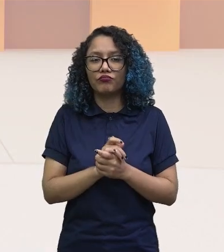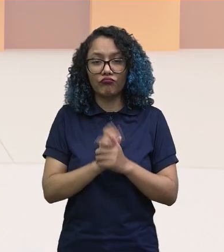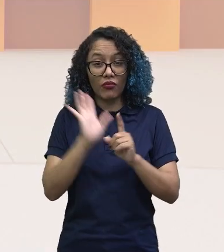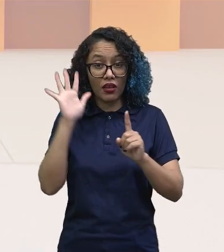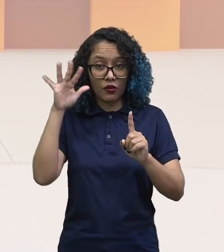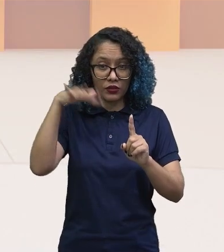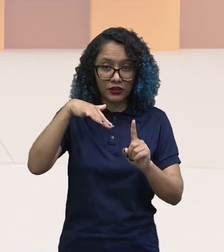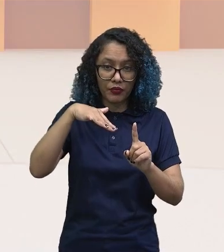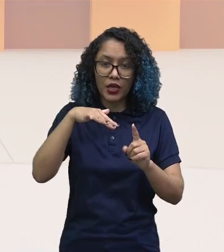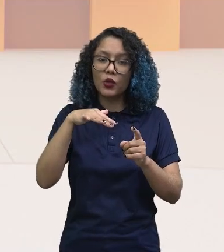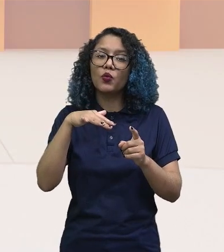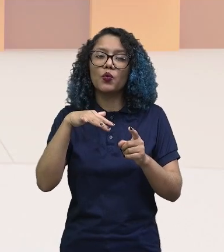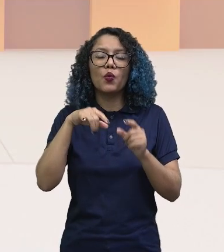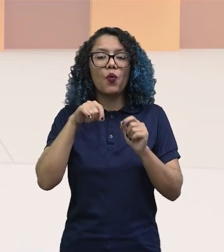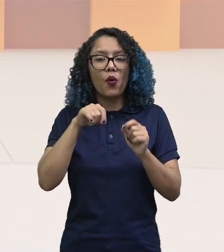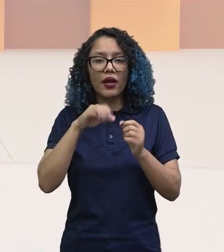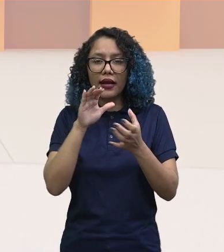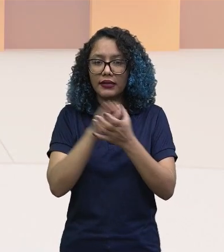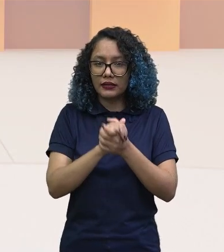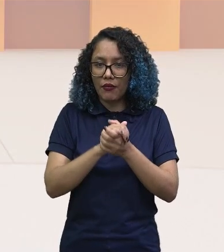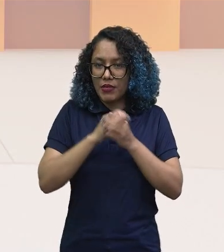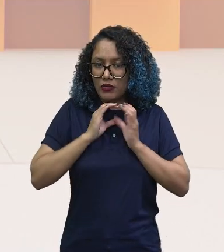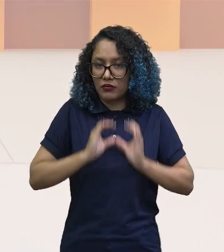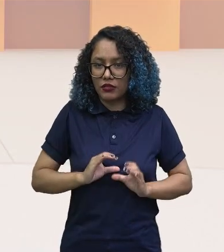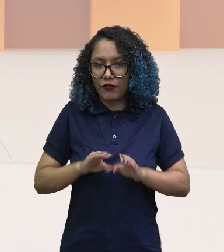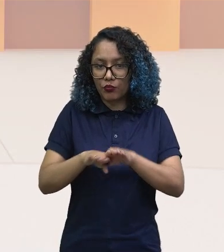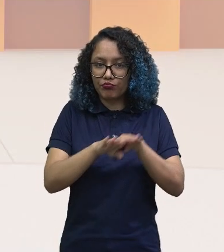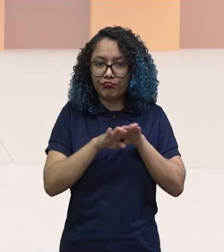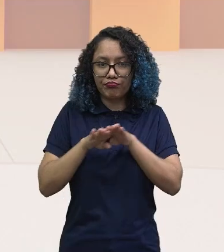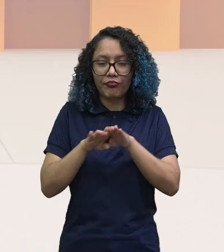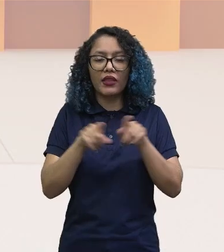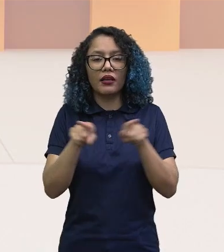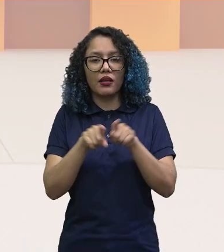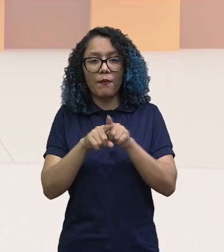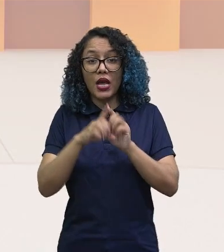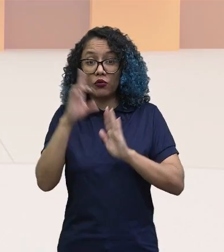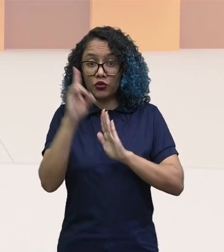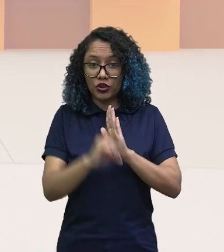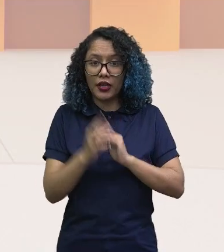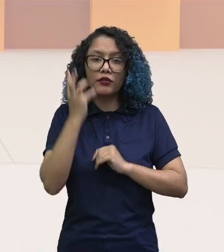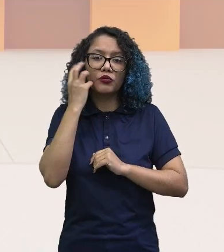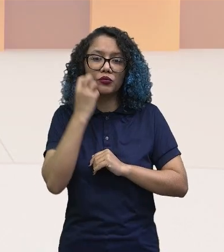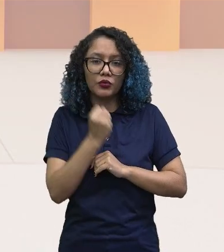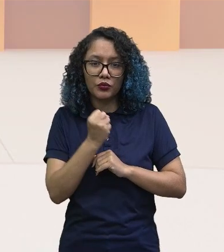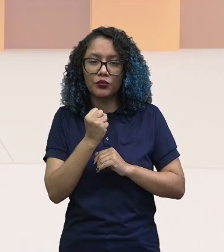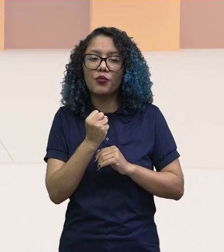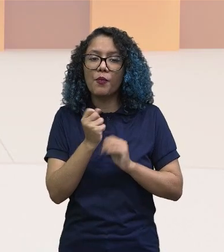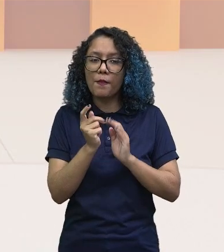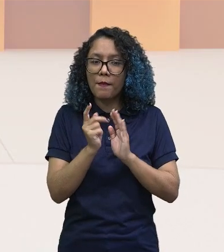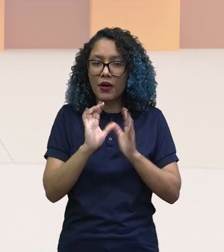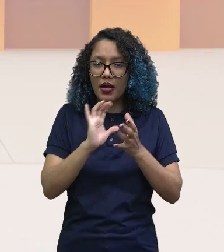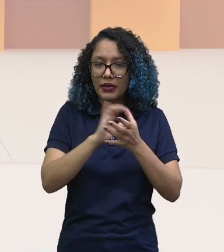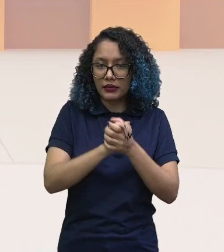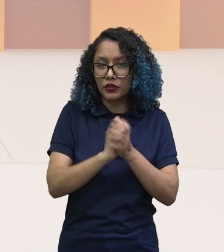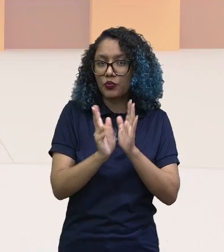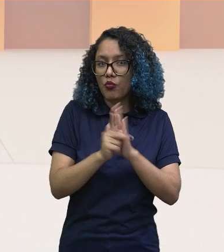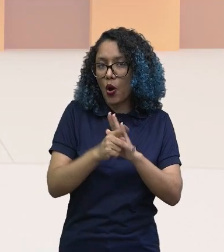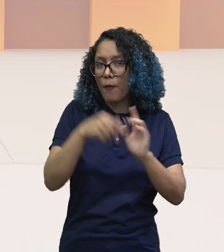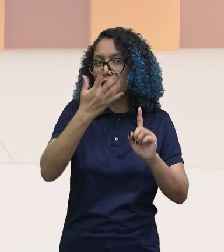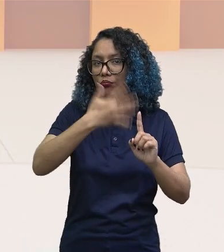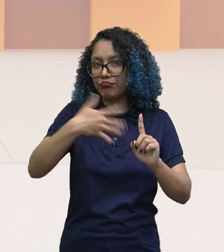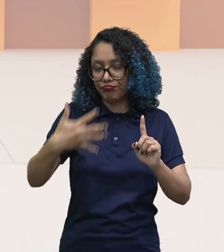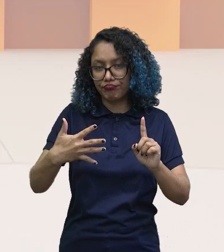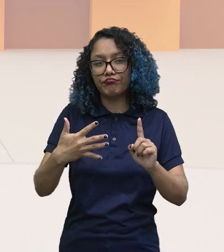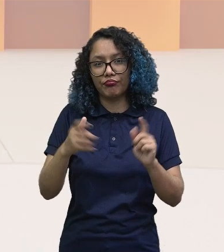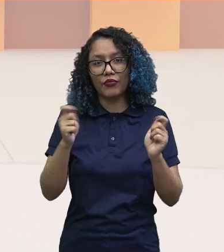o reconhecimento do casamento civil igualitário e o direito de adoção para casais da comunidade. Isso